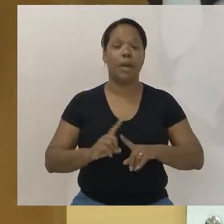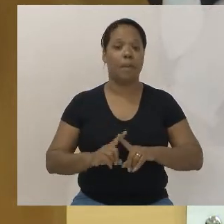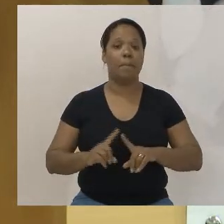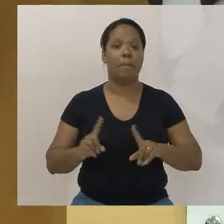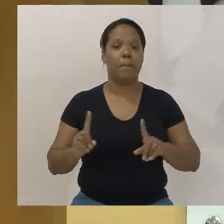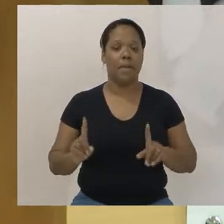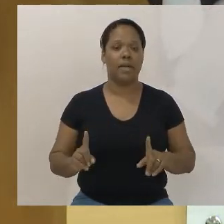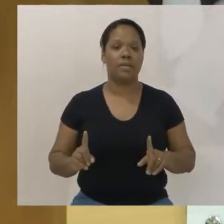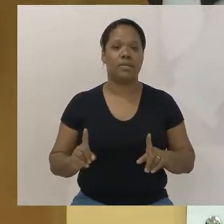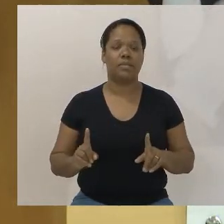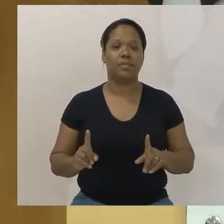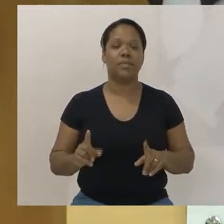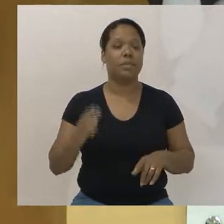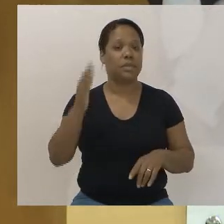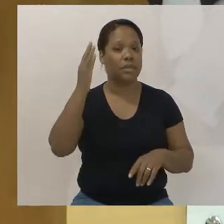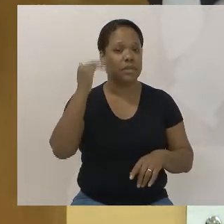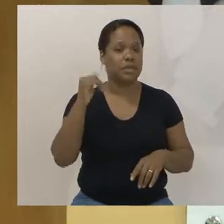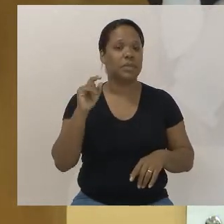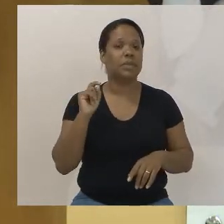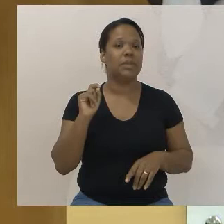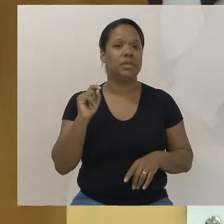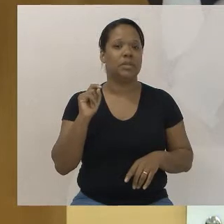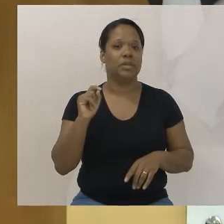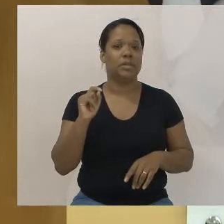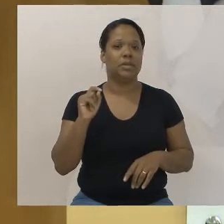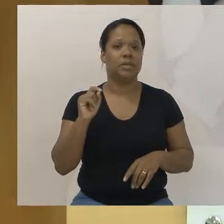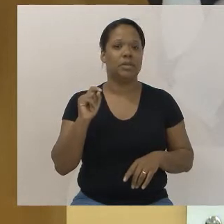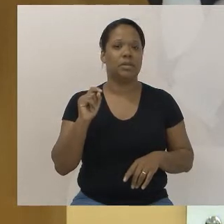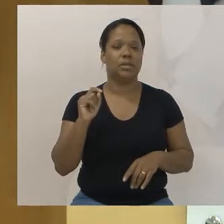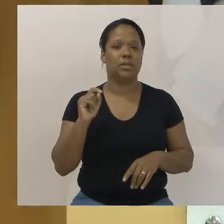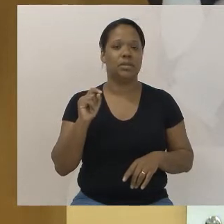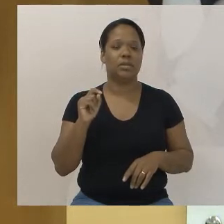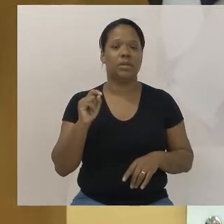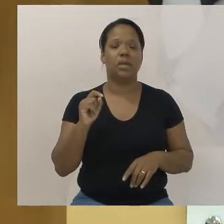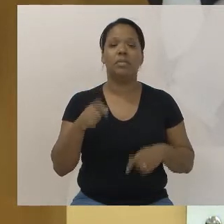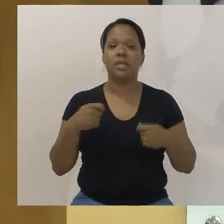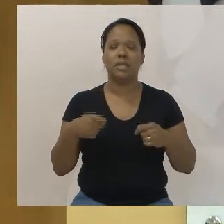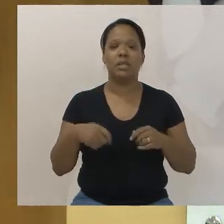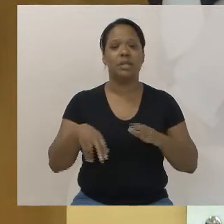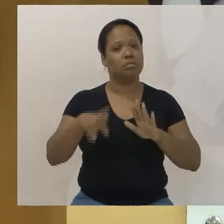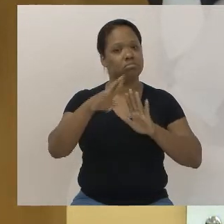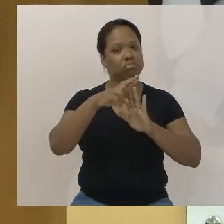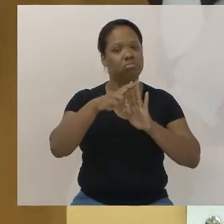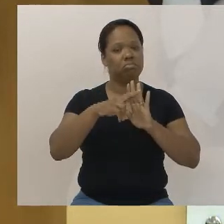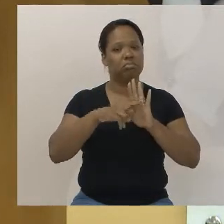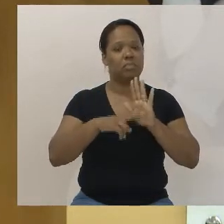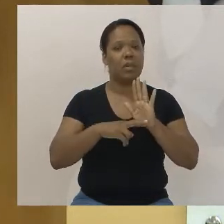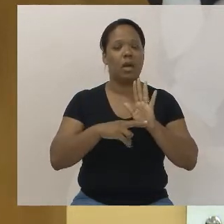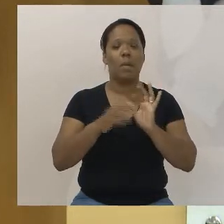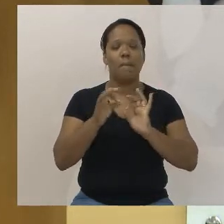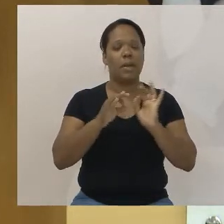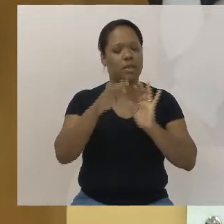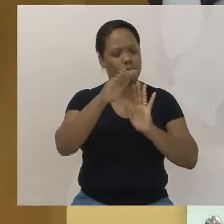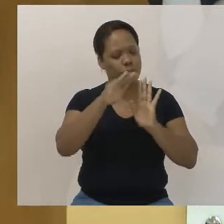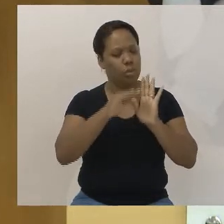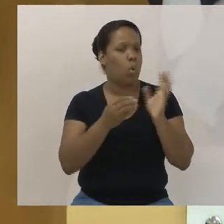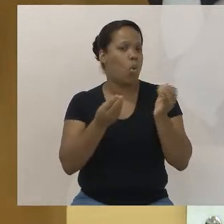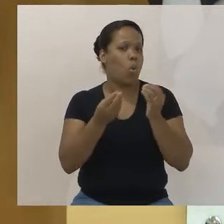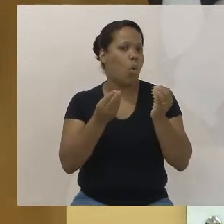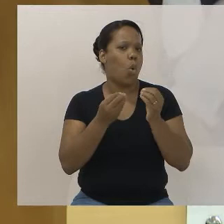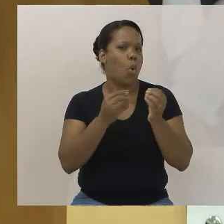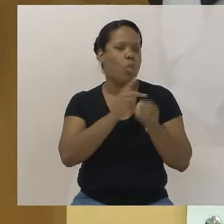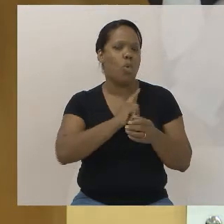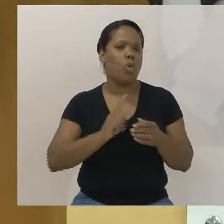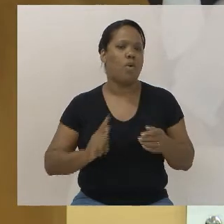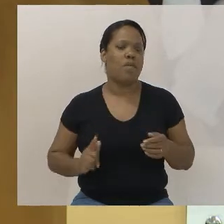tempo a gente tem que saber que a gente tem que ter um plano de governo quando a gente se candidata ou seja para